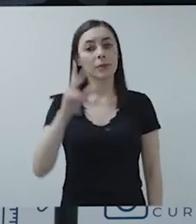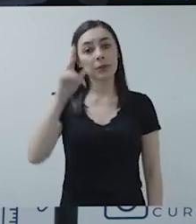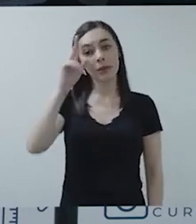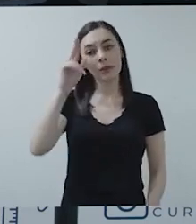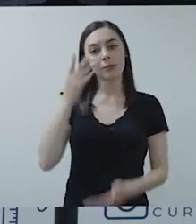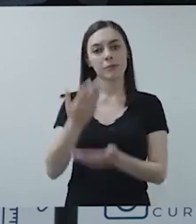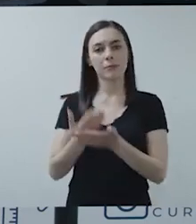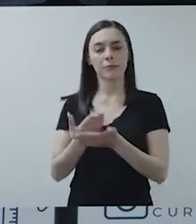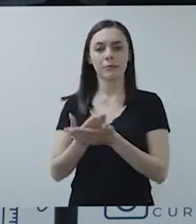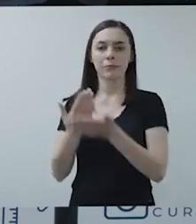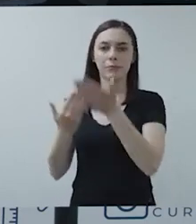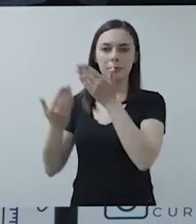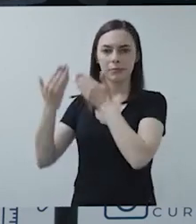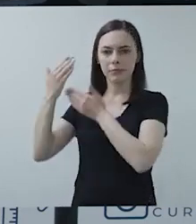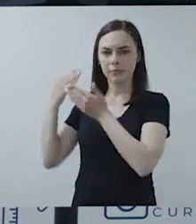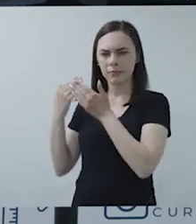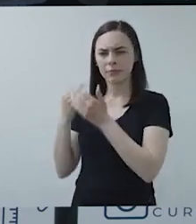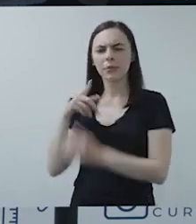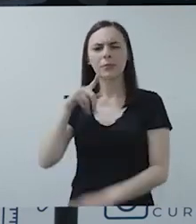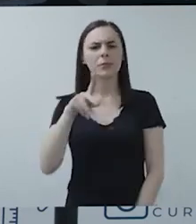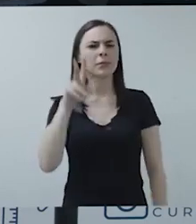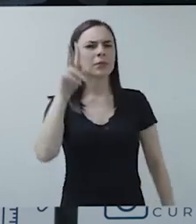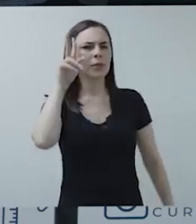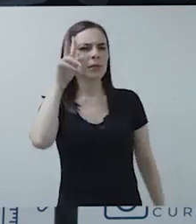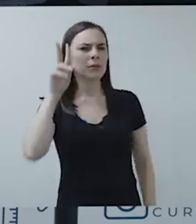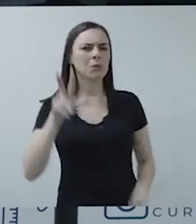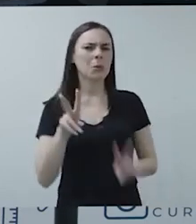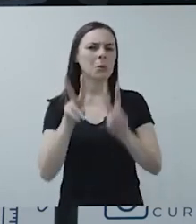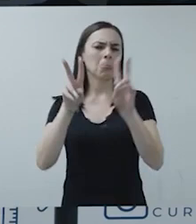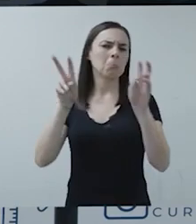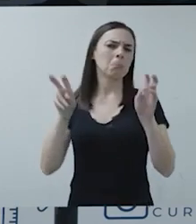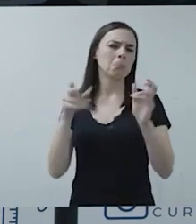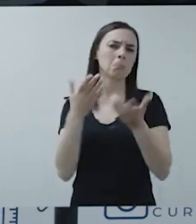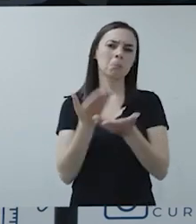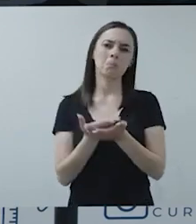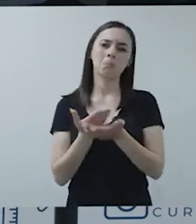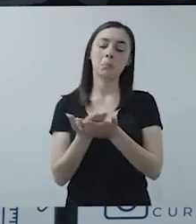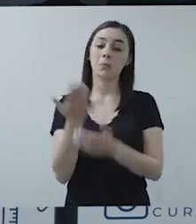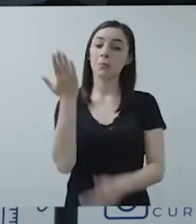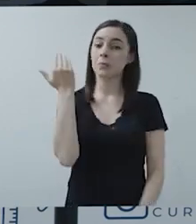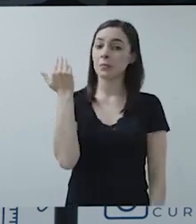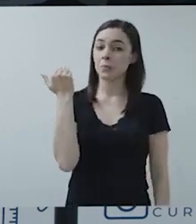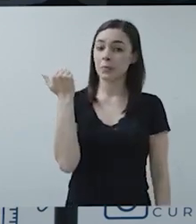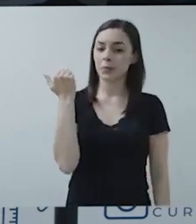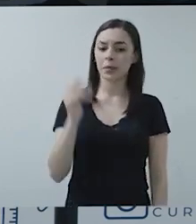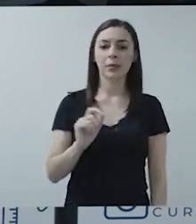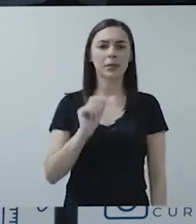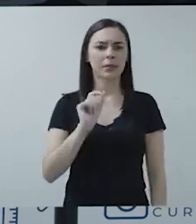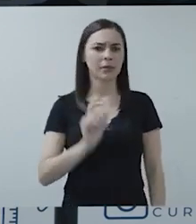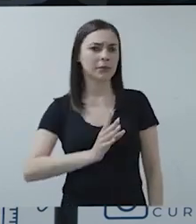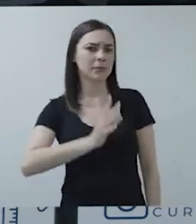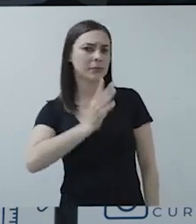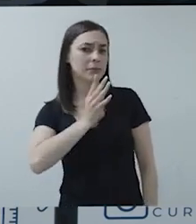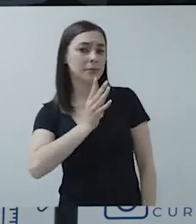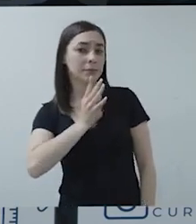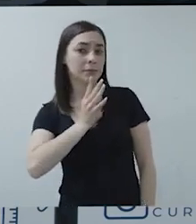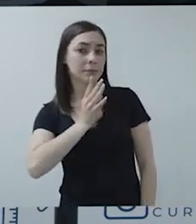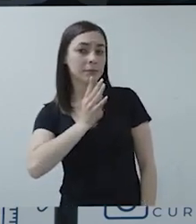recordando a aula anterior. Vocês lembram o que a gente viu na aula passada? Quem nós